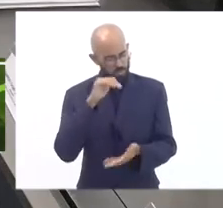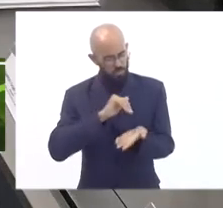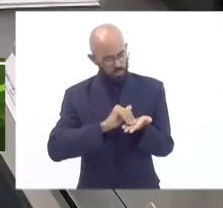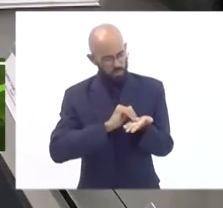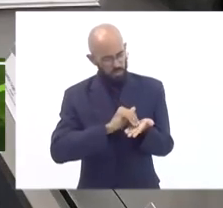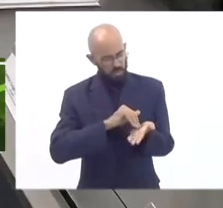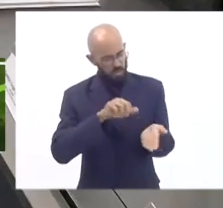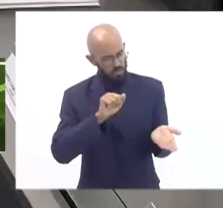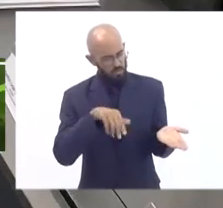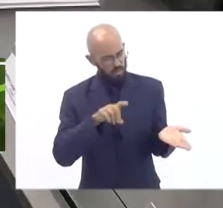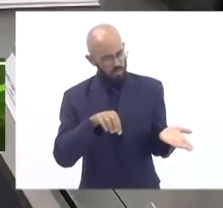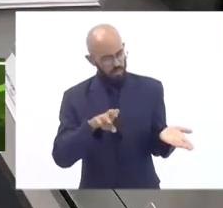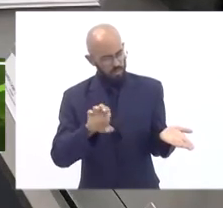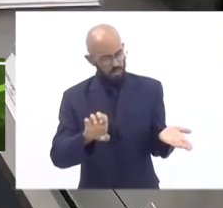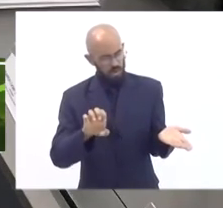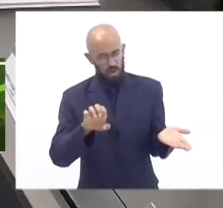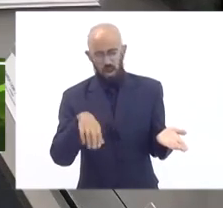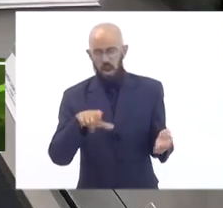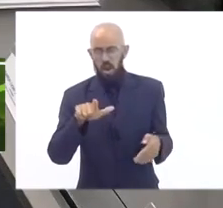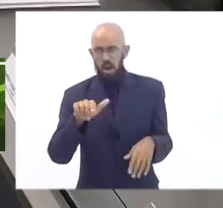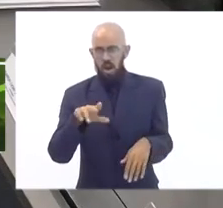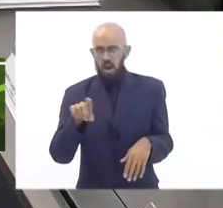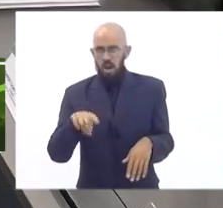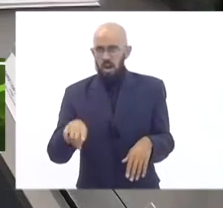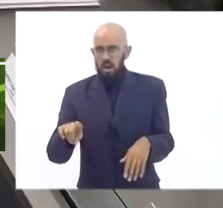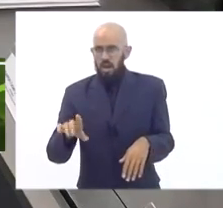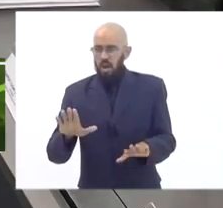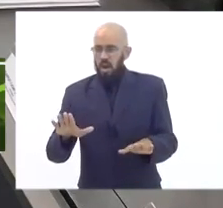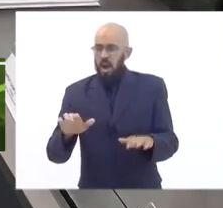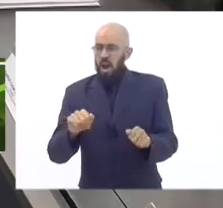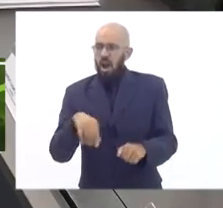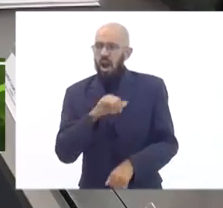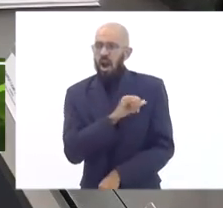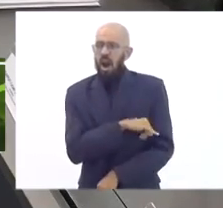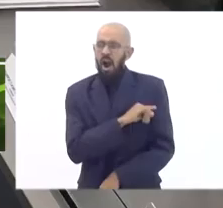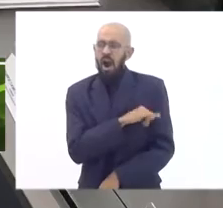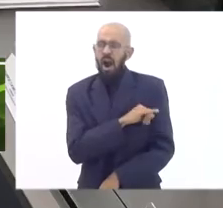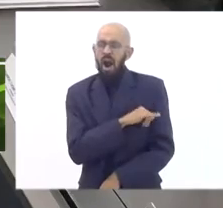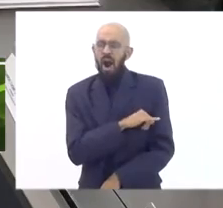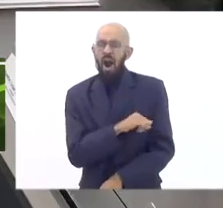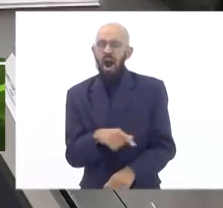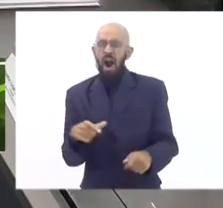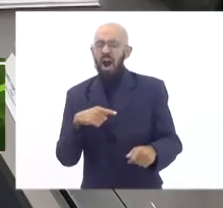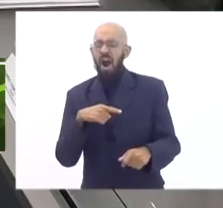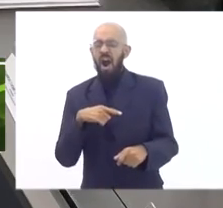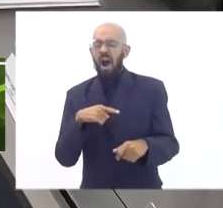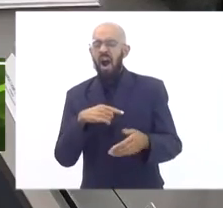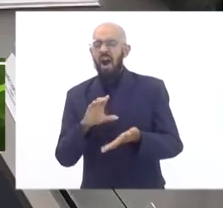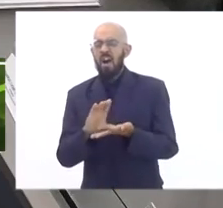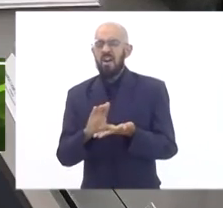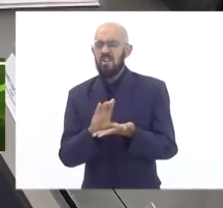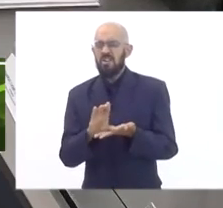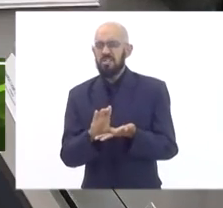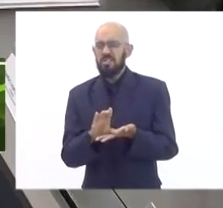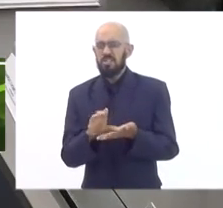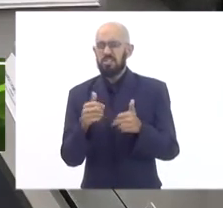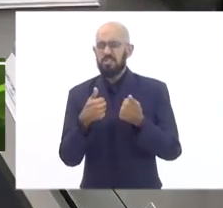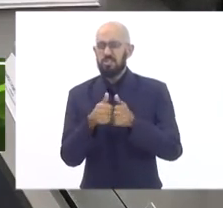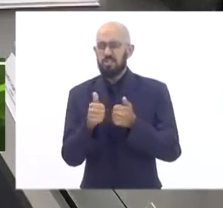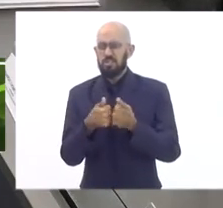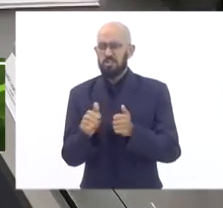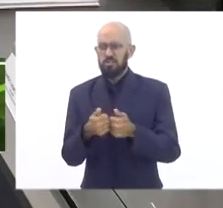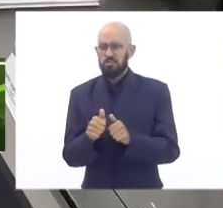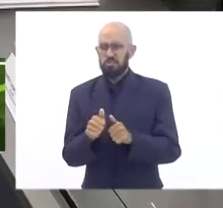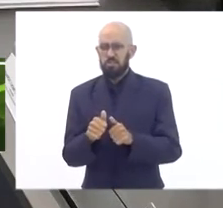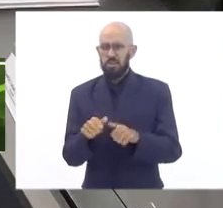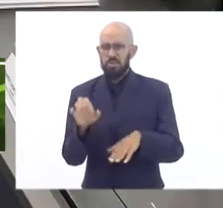salvo engano também, se eu estiver errado, por favor, me corrija, mas o Rio de Janeiro tem um Conselho Estadual de Transporte e Logística, que desde que o senhor assumiu a secretaria